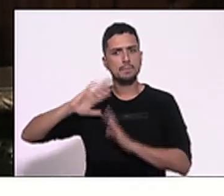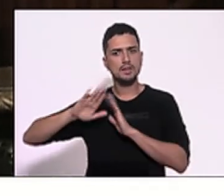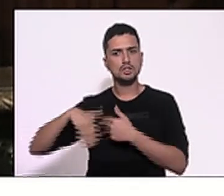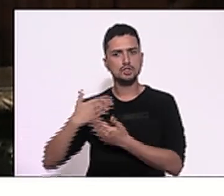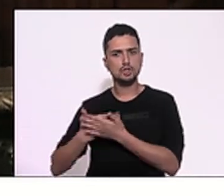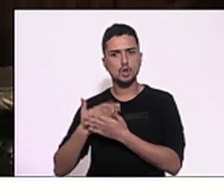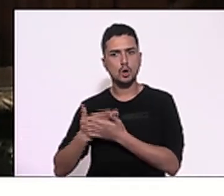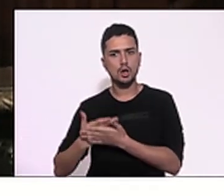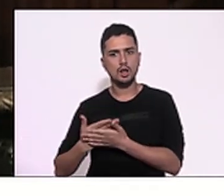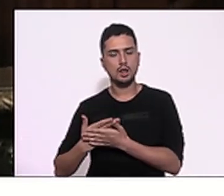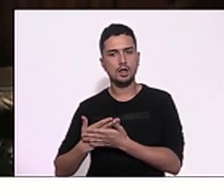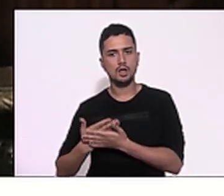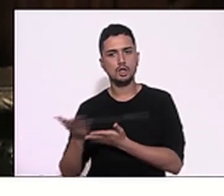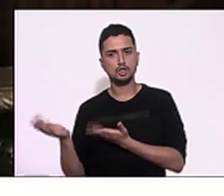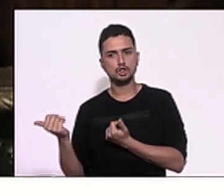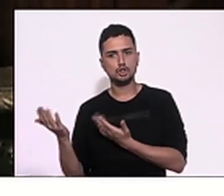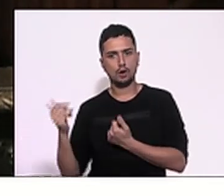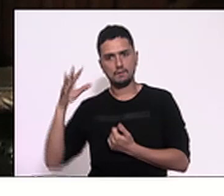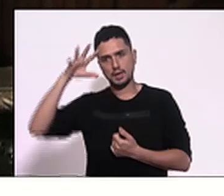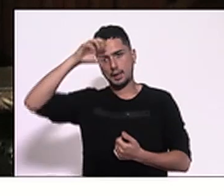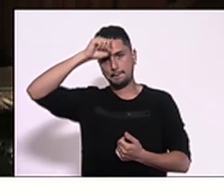artífices, ainda